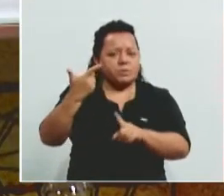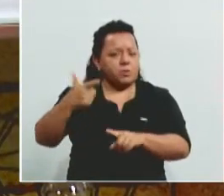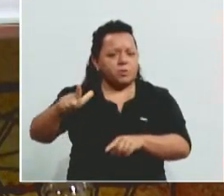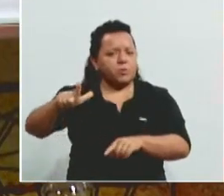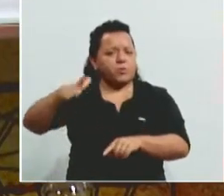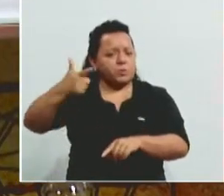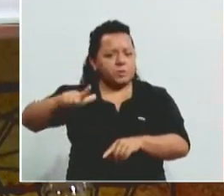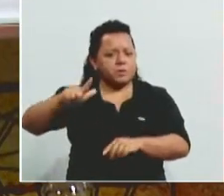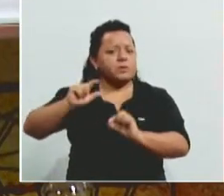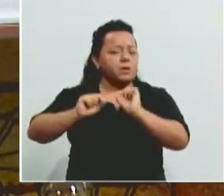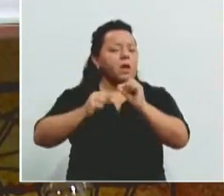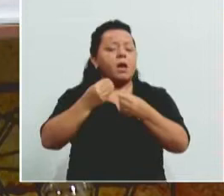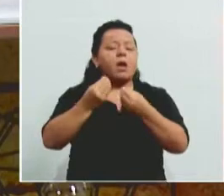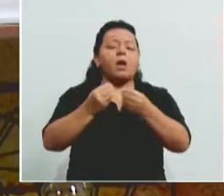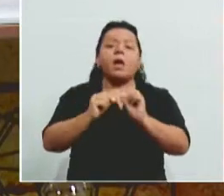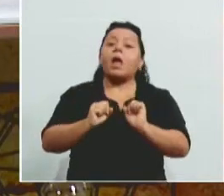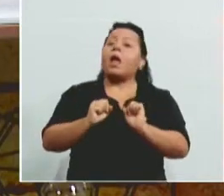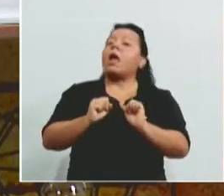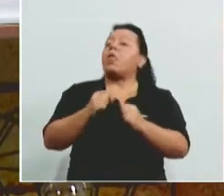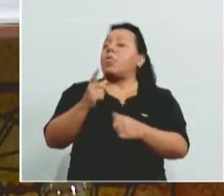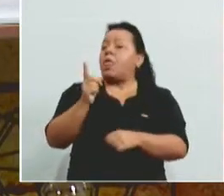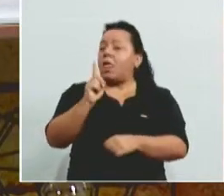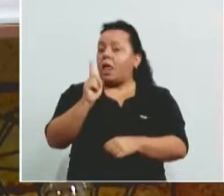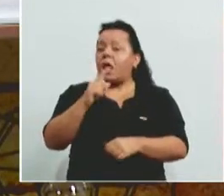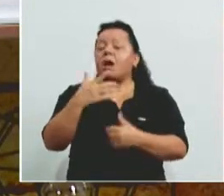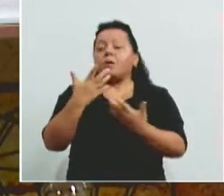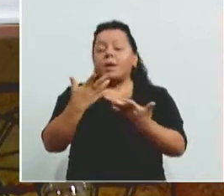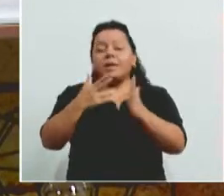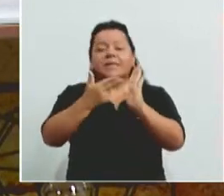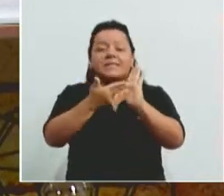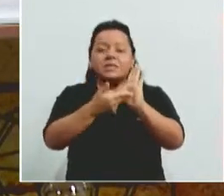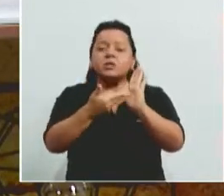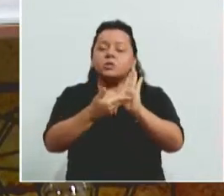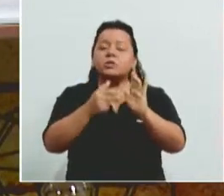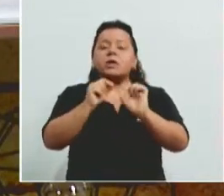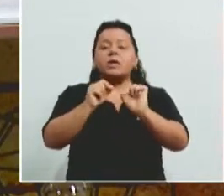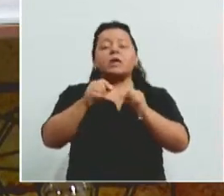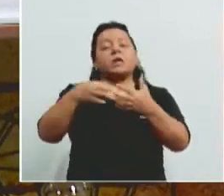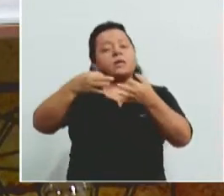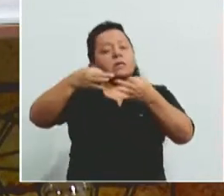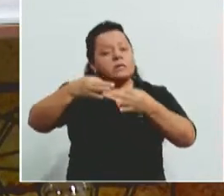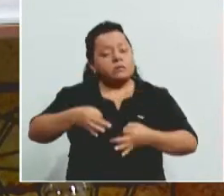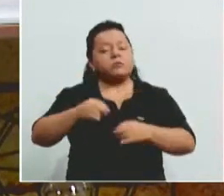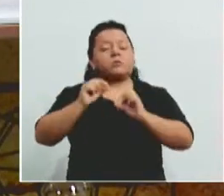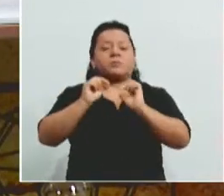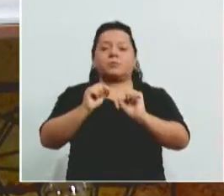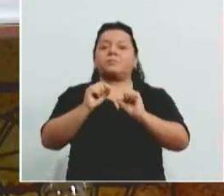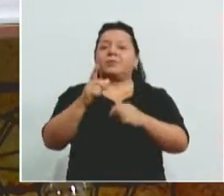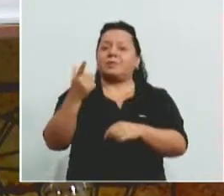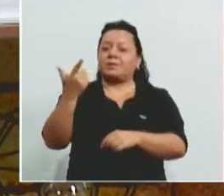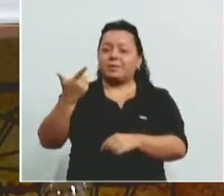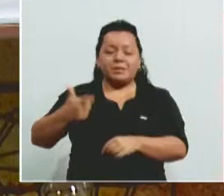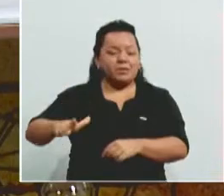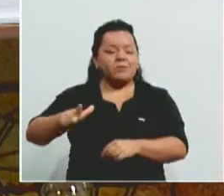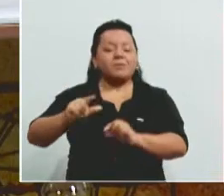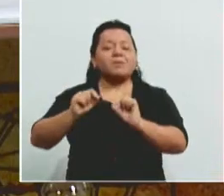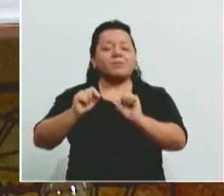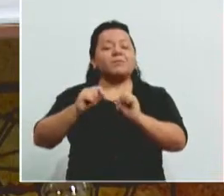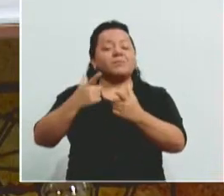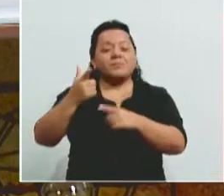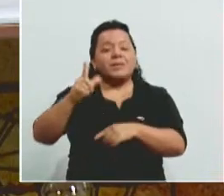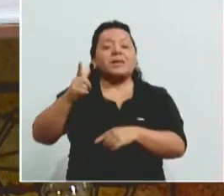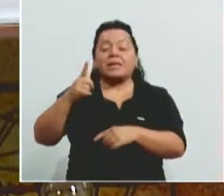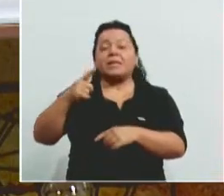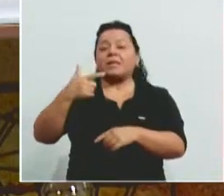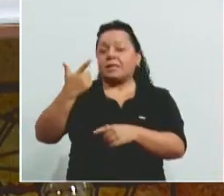infértil, dependendo de onde esteja esse endometrioma, esse foco de endometriose. Então, se tem